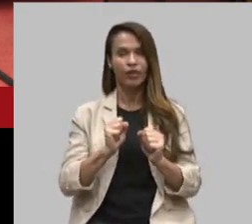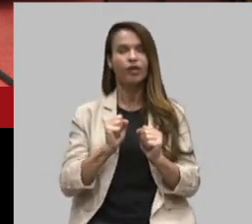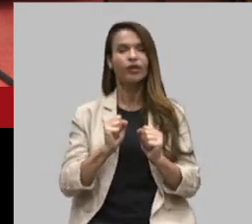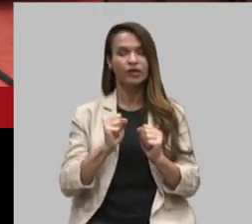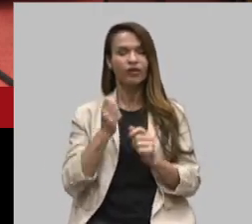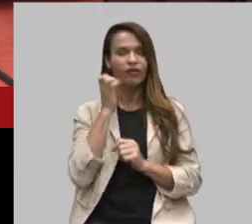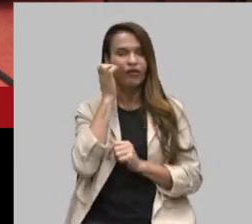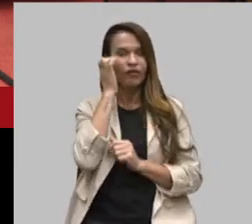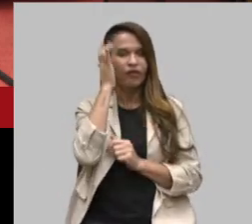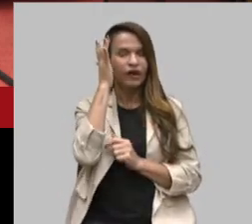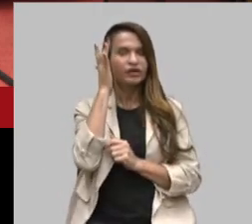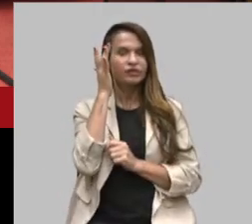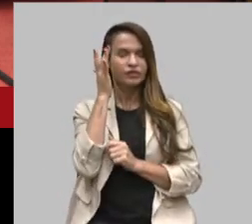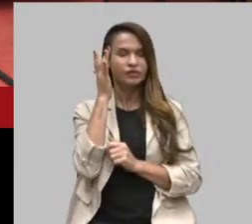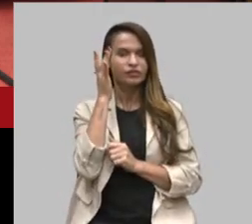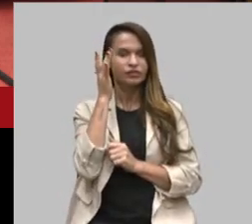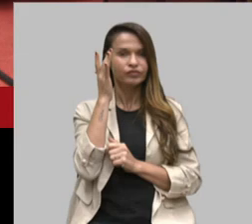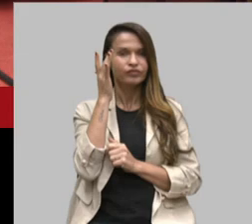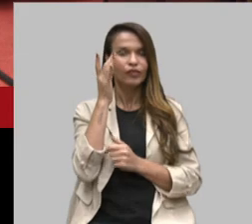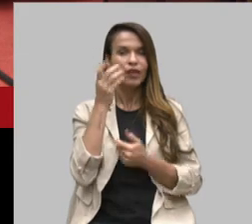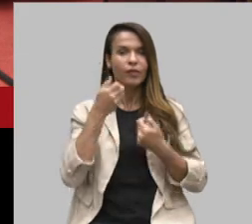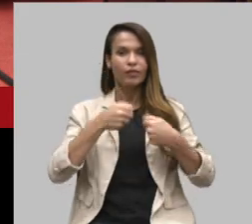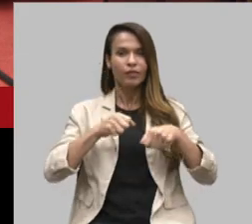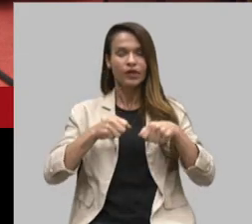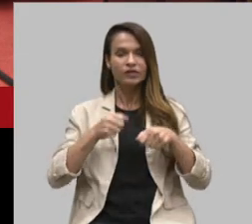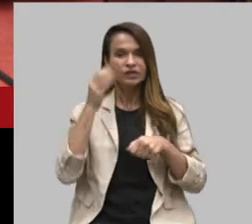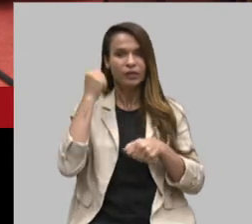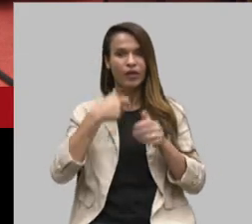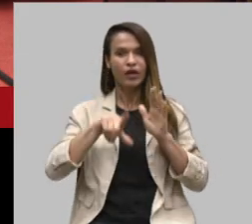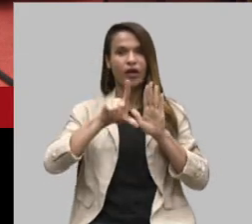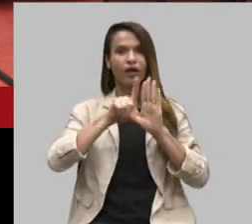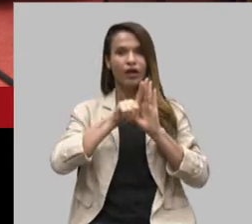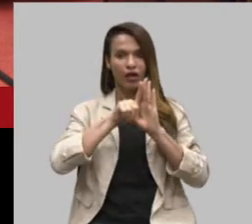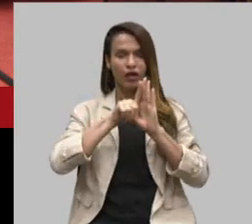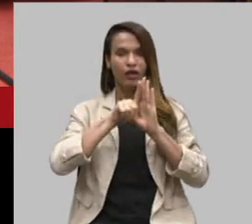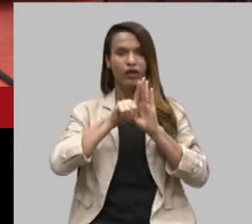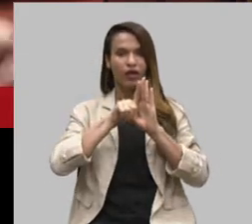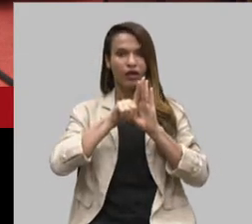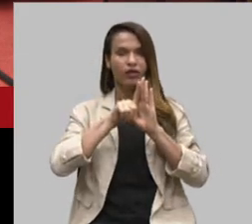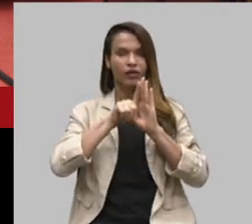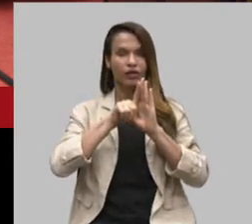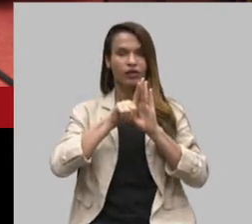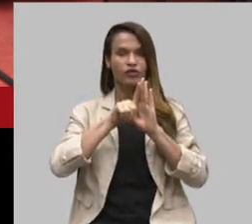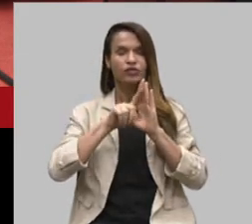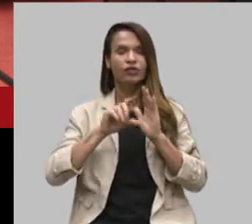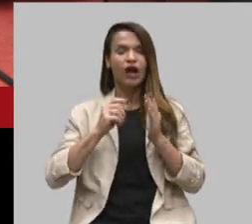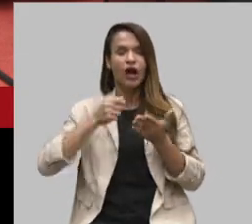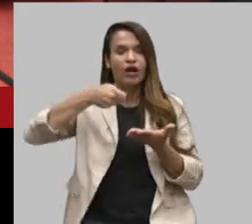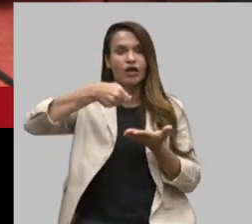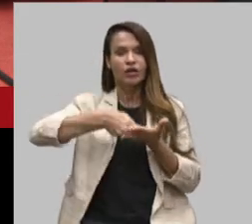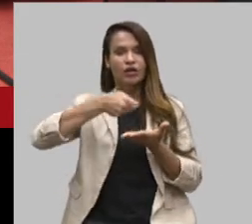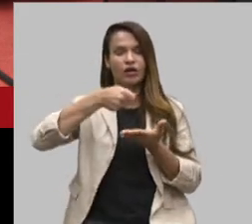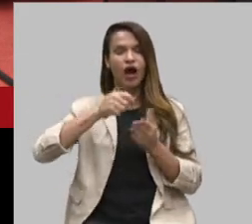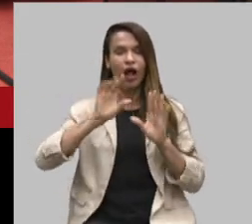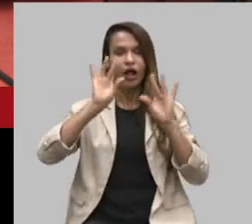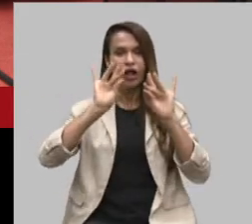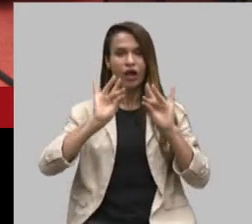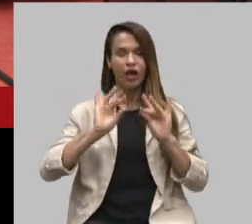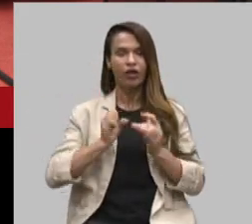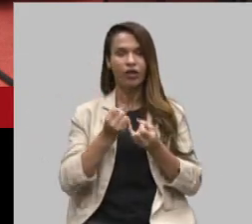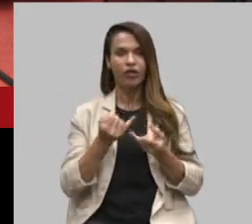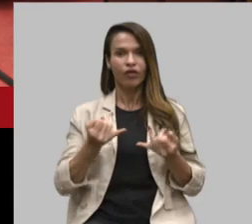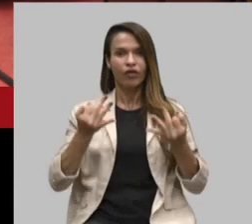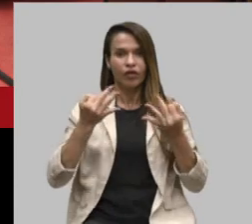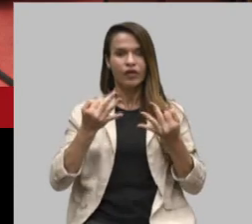implicadas é mesmo necessário saber uma lei que vai apen que vai apenas estabelecer e definir a quantidade de mínim de